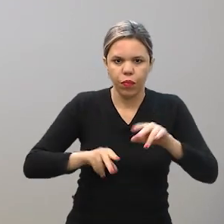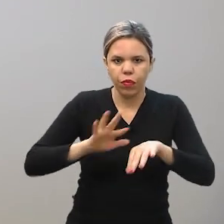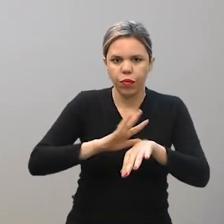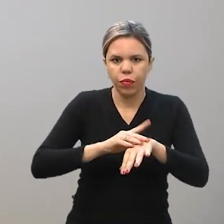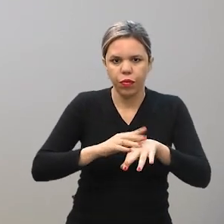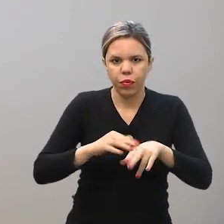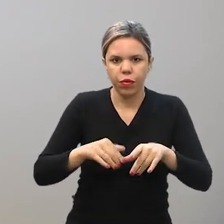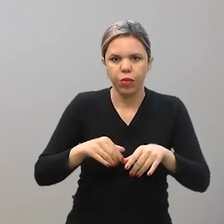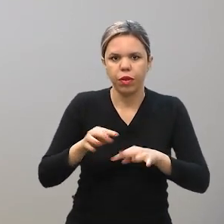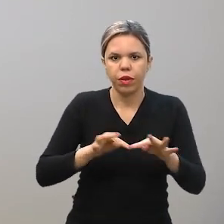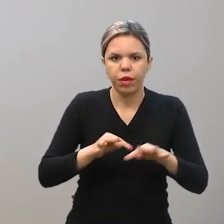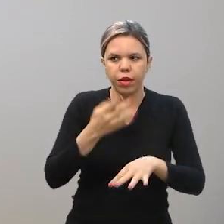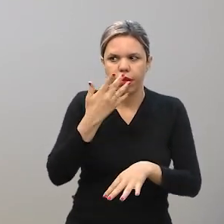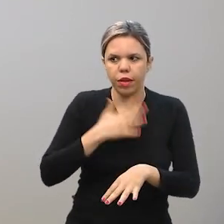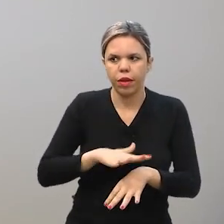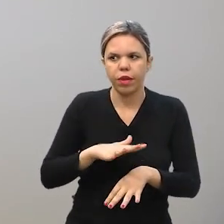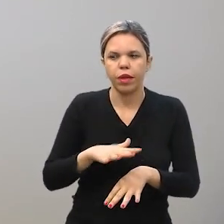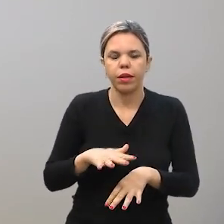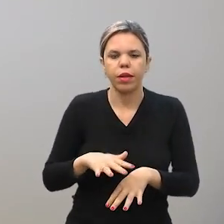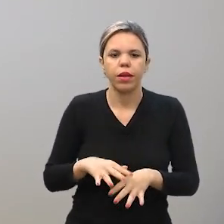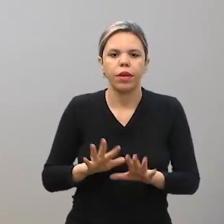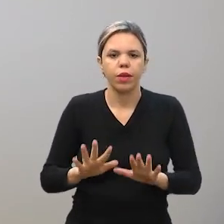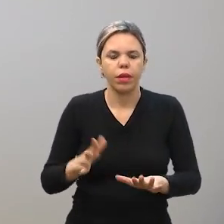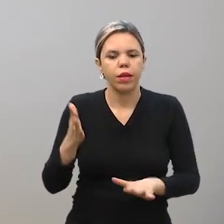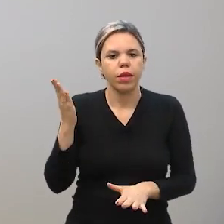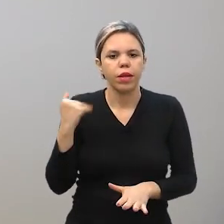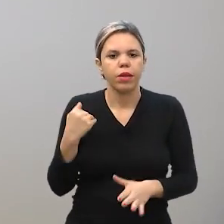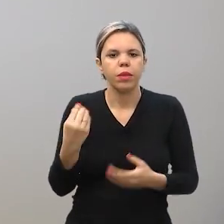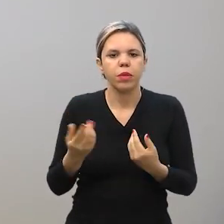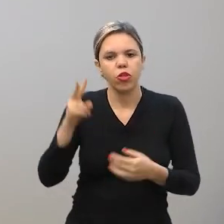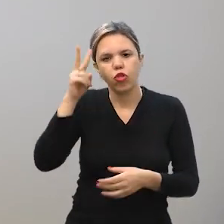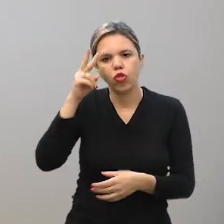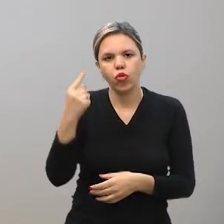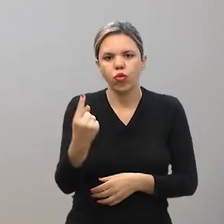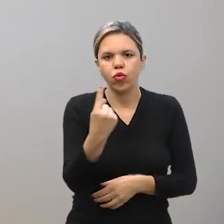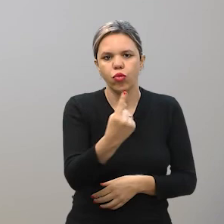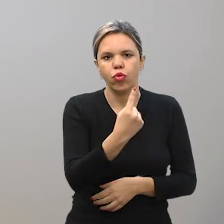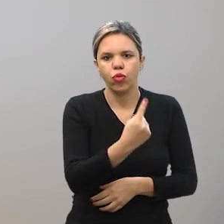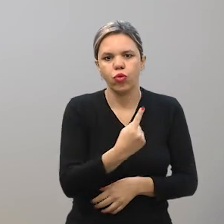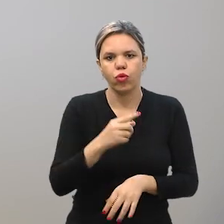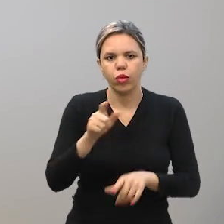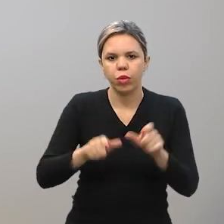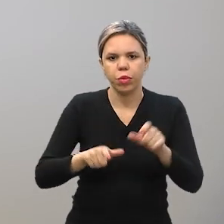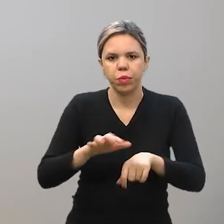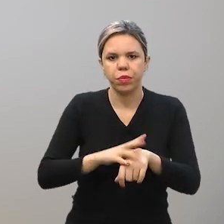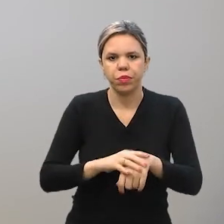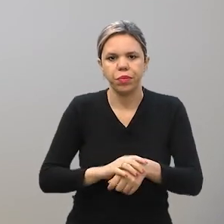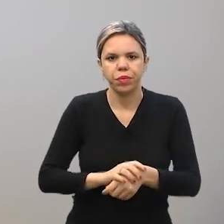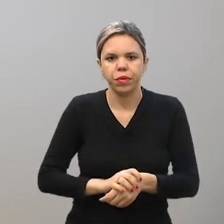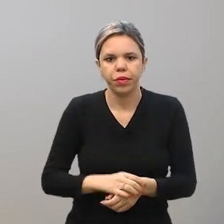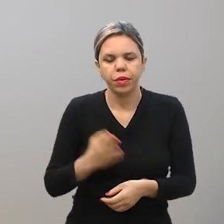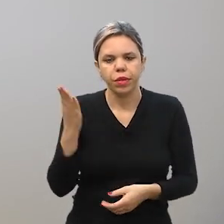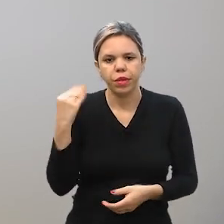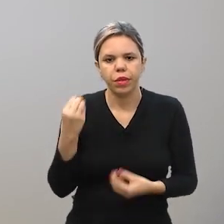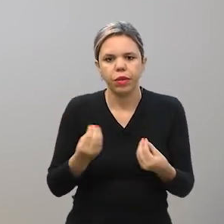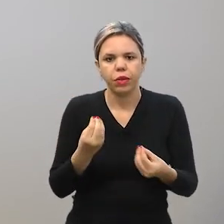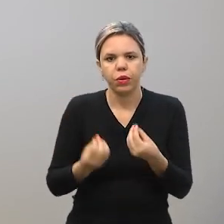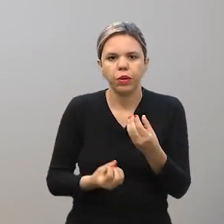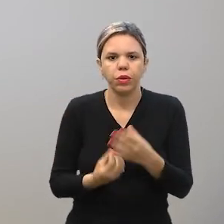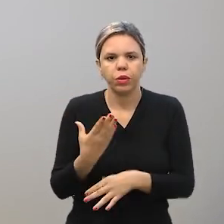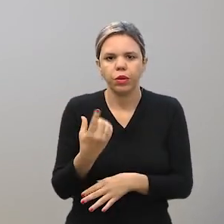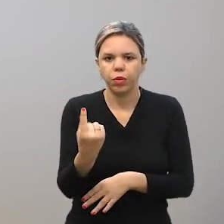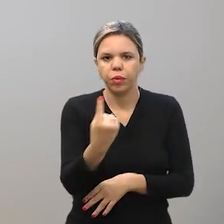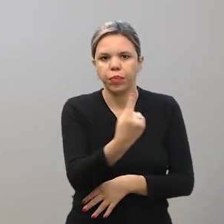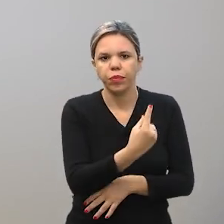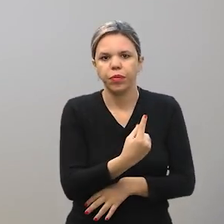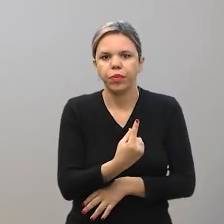patologias pediátricas, sabia a história de cada um dos doentes, sabia o que acontecia com